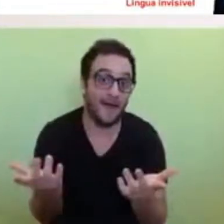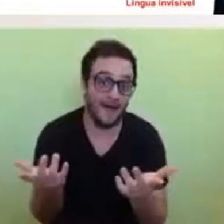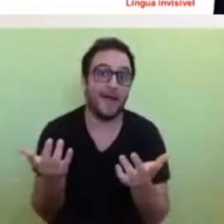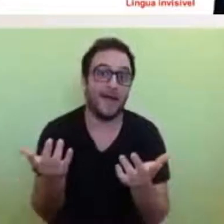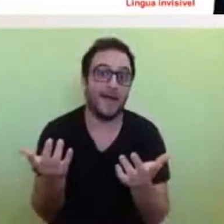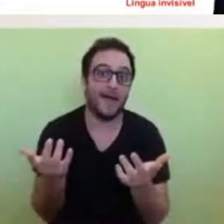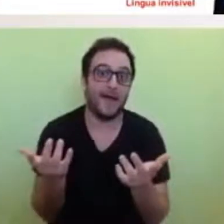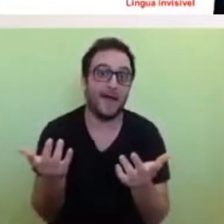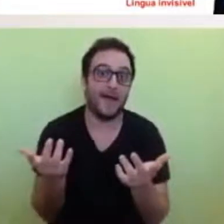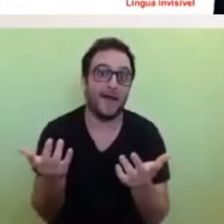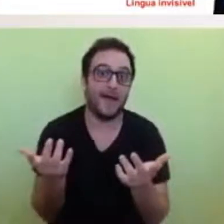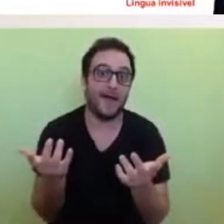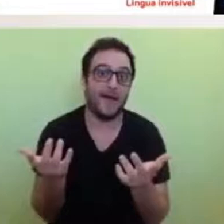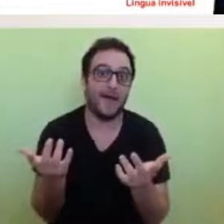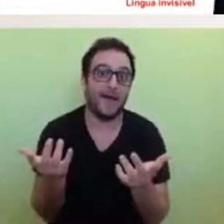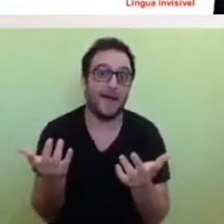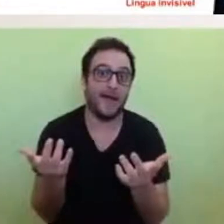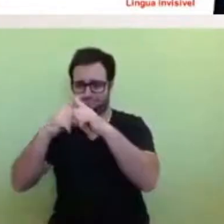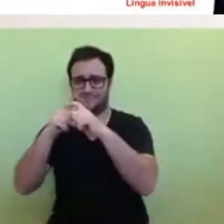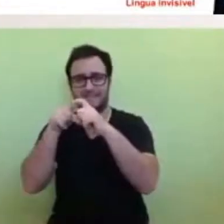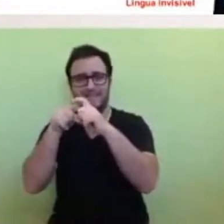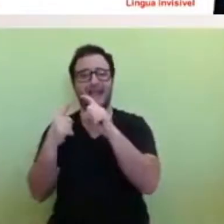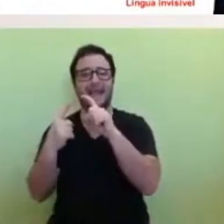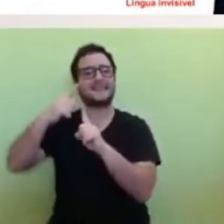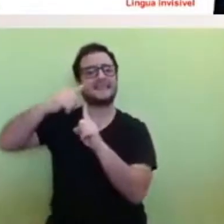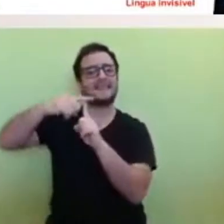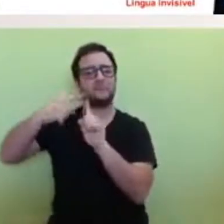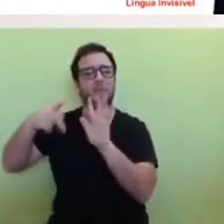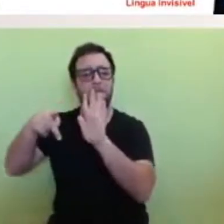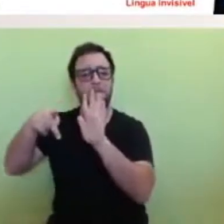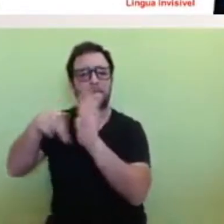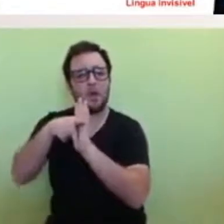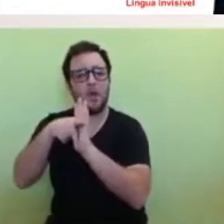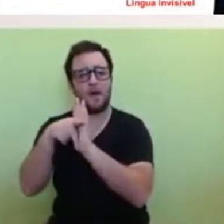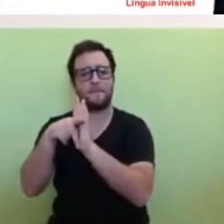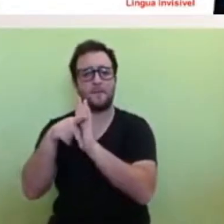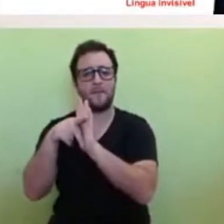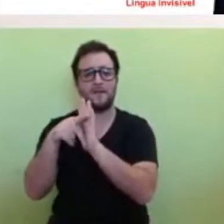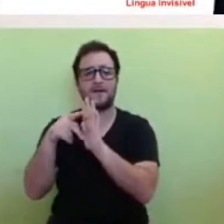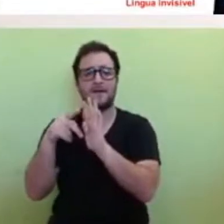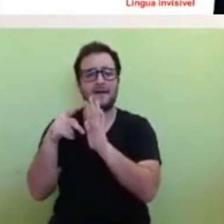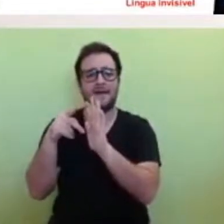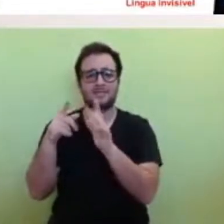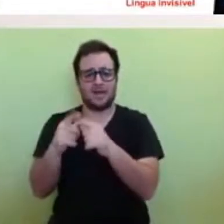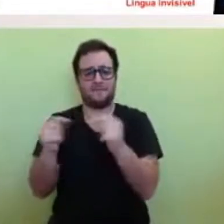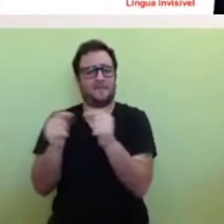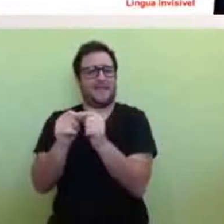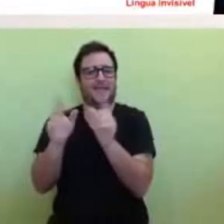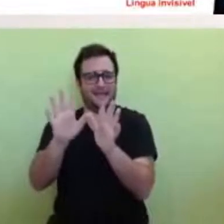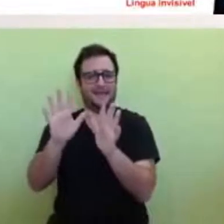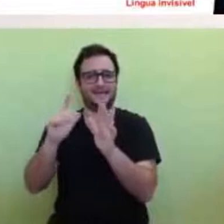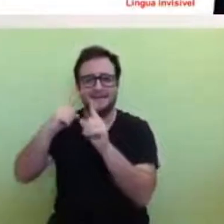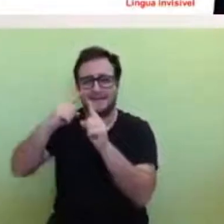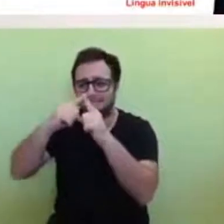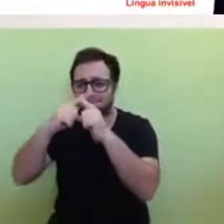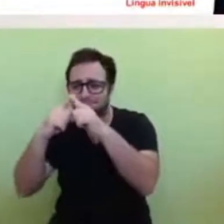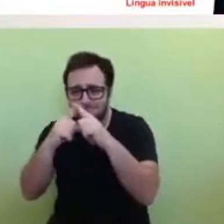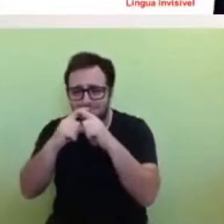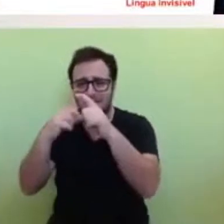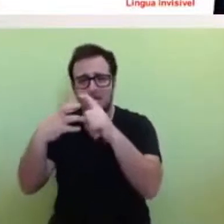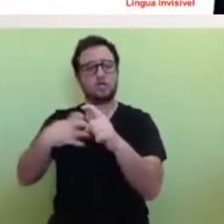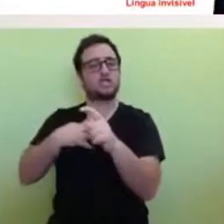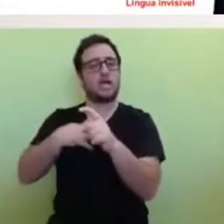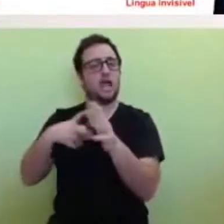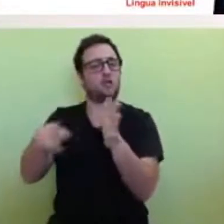por kanji, por hiragana ou katakana. Então, não há uma forma só de escrever o